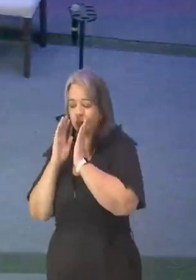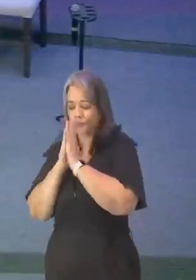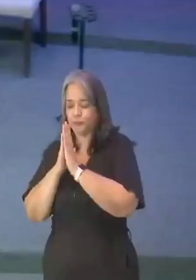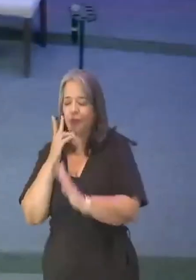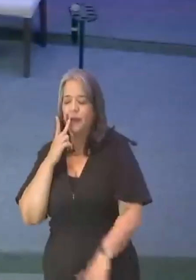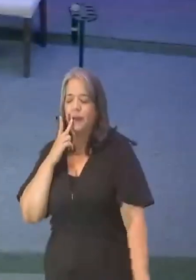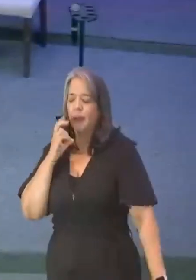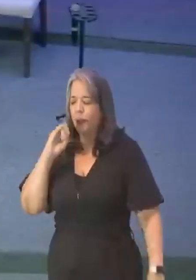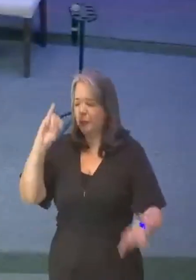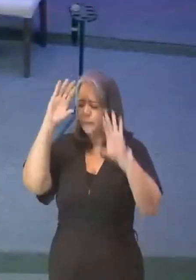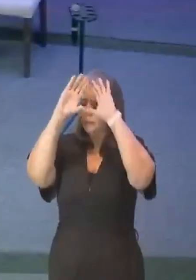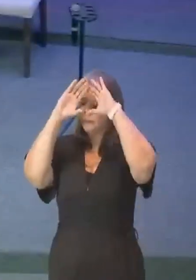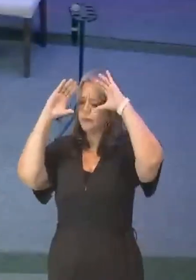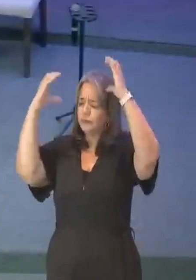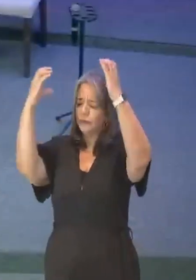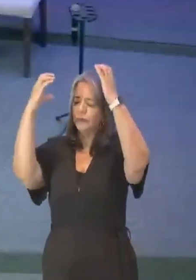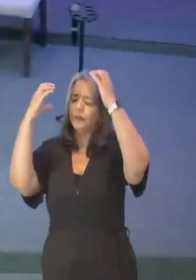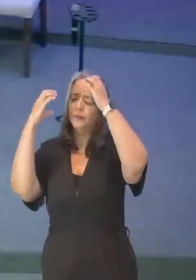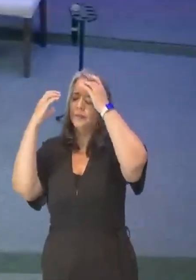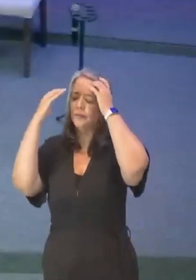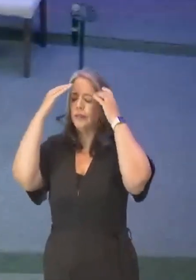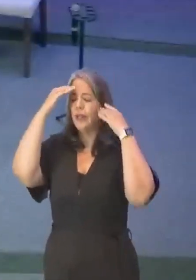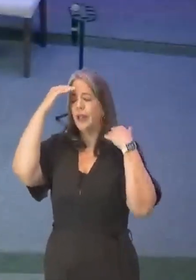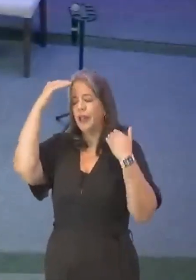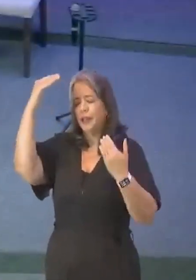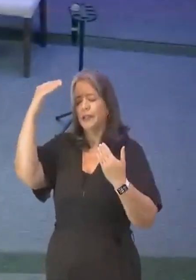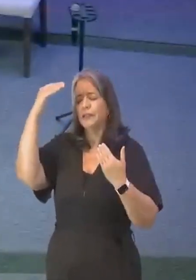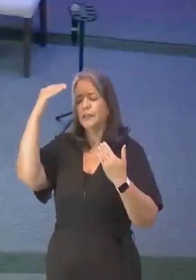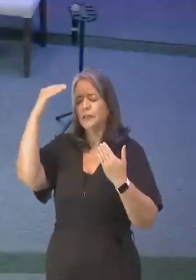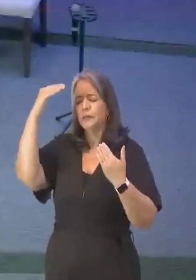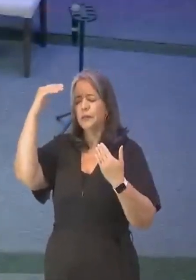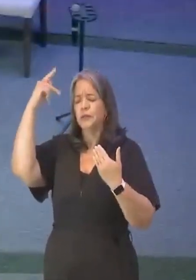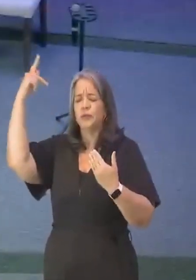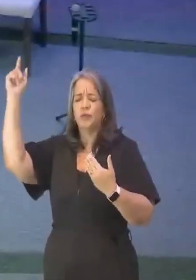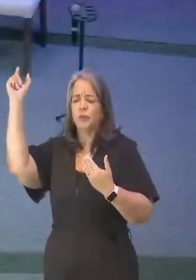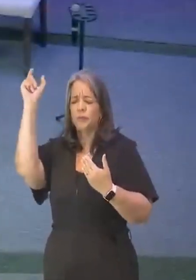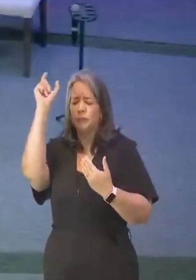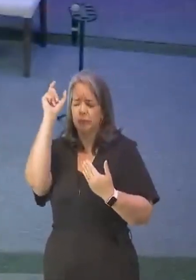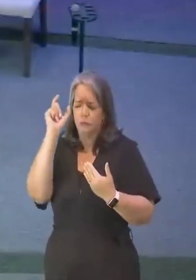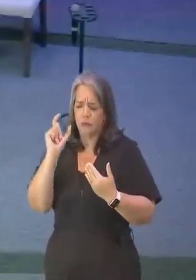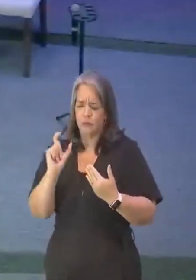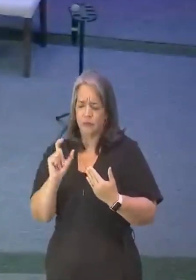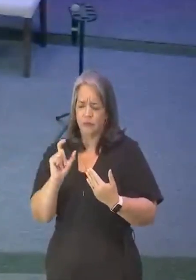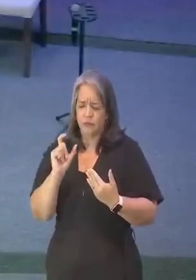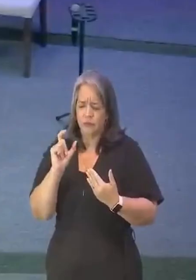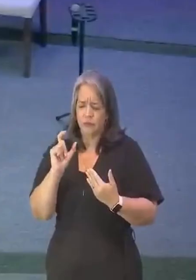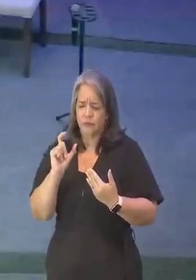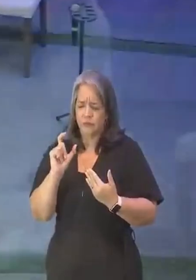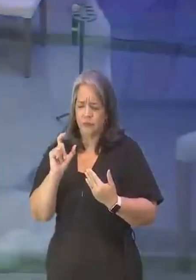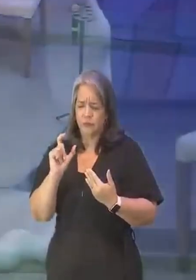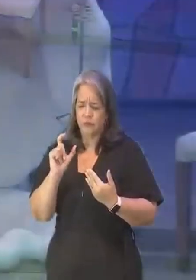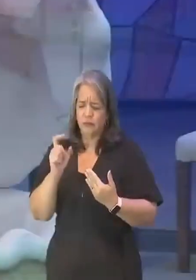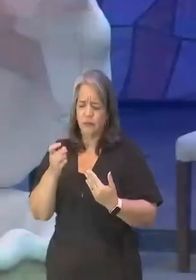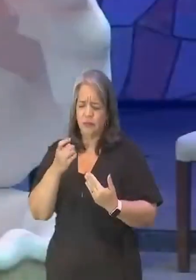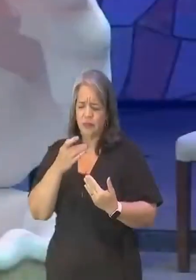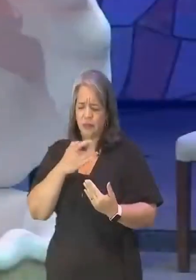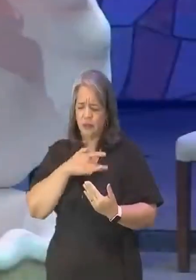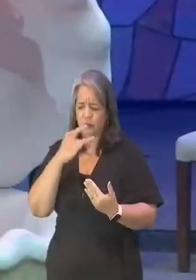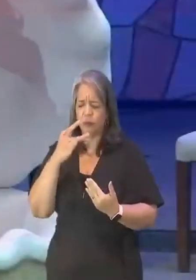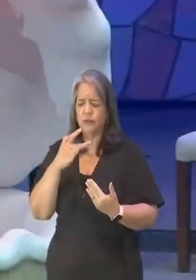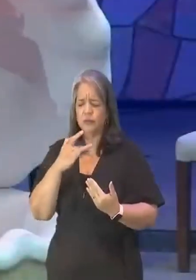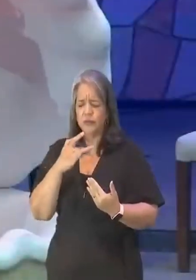muito obrigado pela sua palavra. Obrigado pelos exemplos de Jesus e